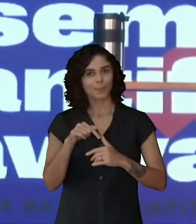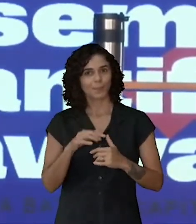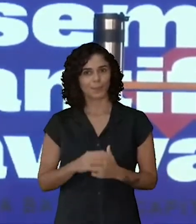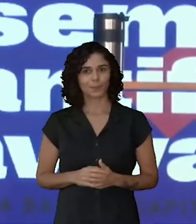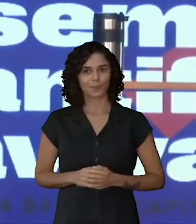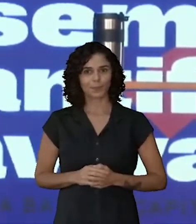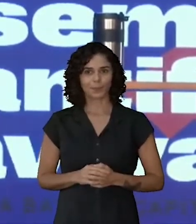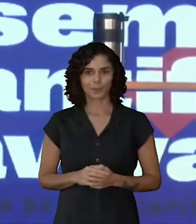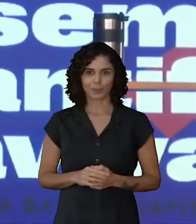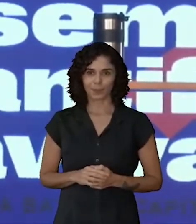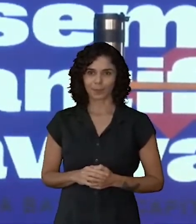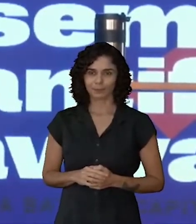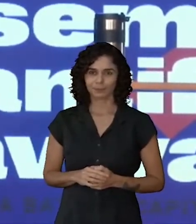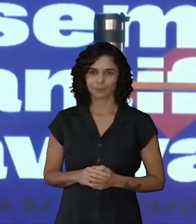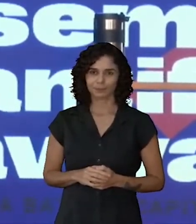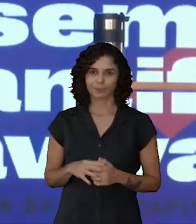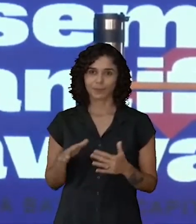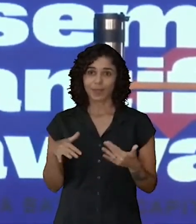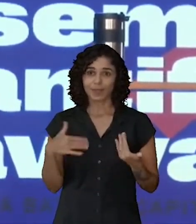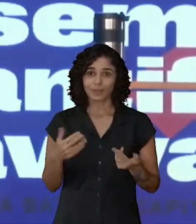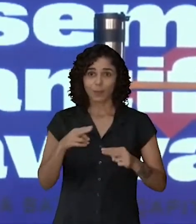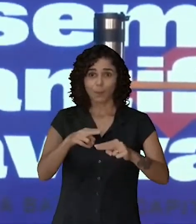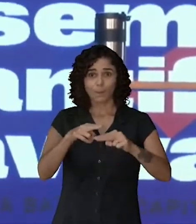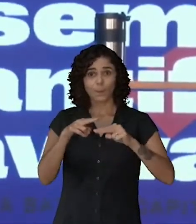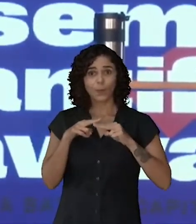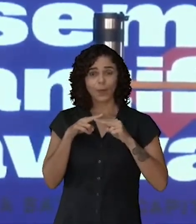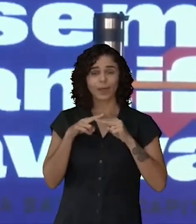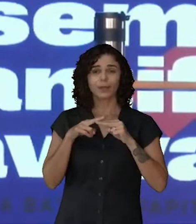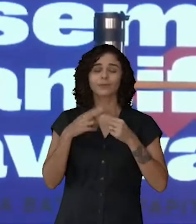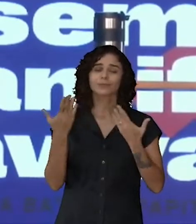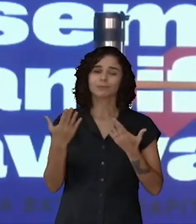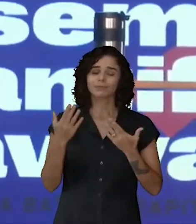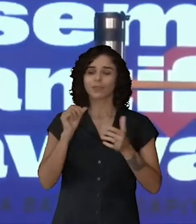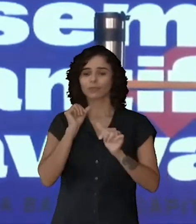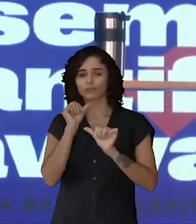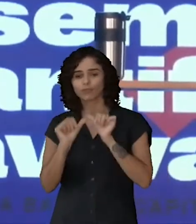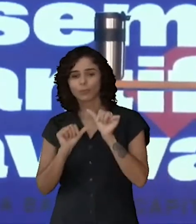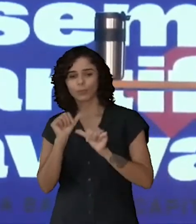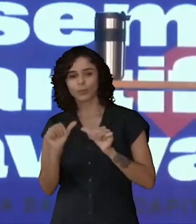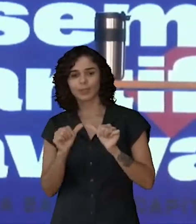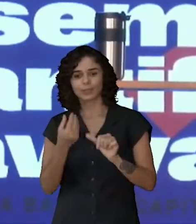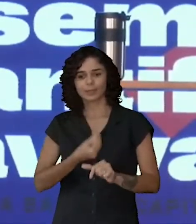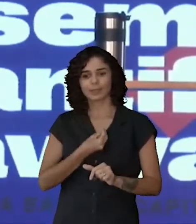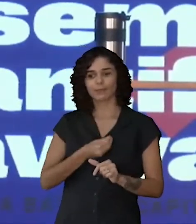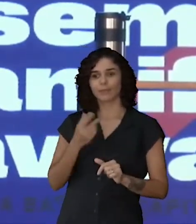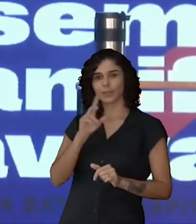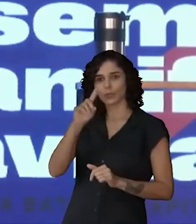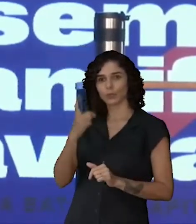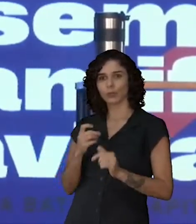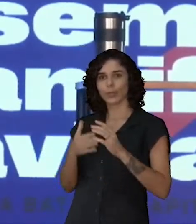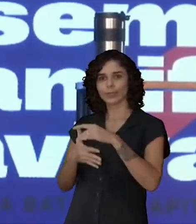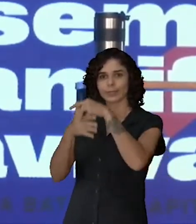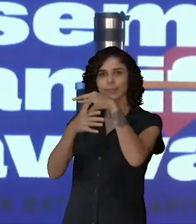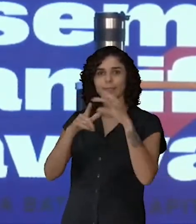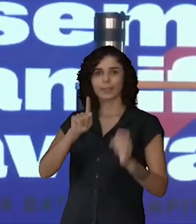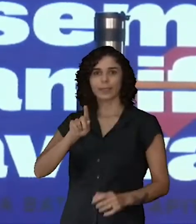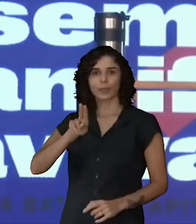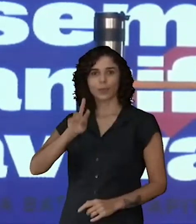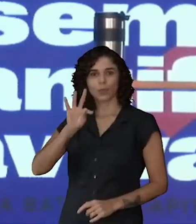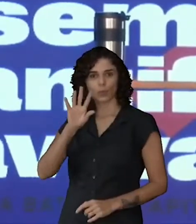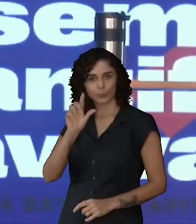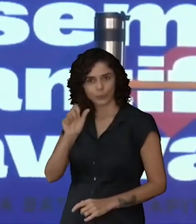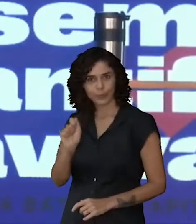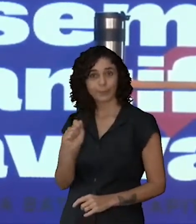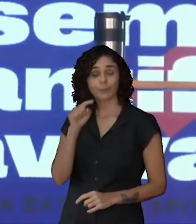E por conta de mudanças na estação da vida do Guta, eles que já serviam aqui, pode subir,